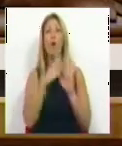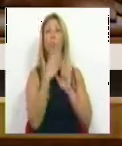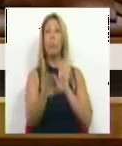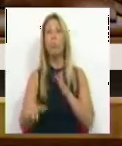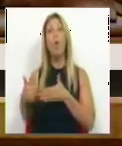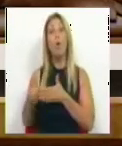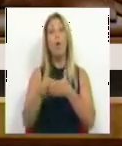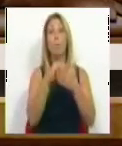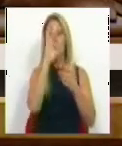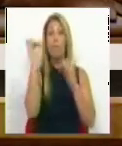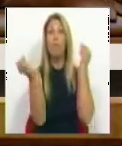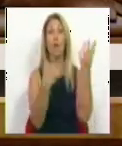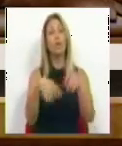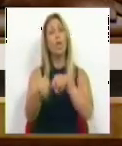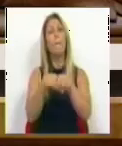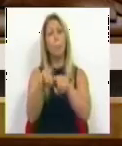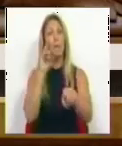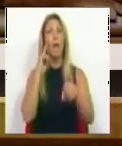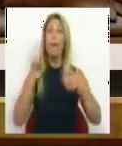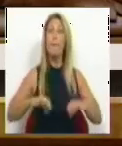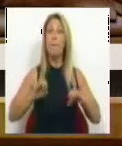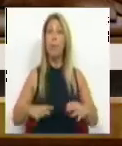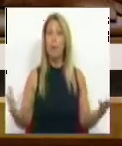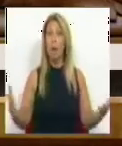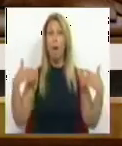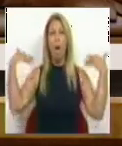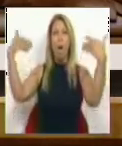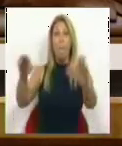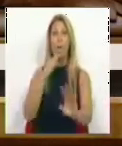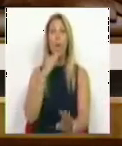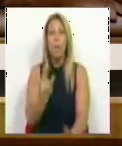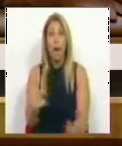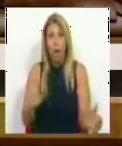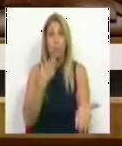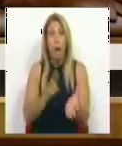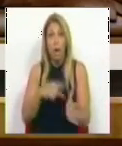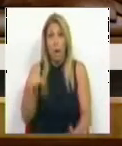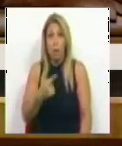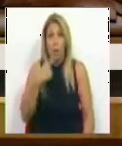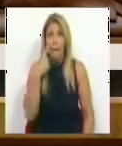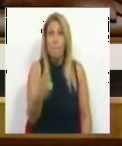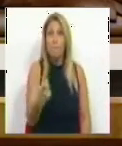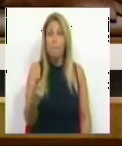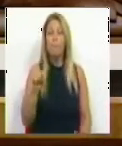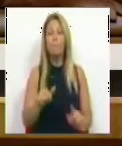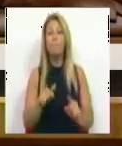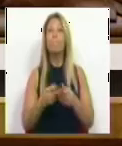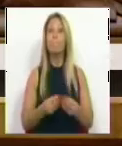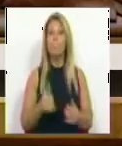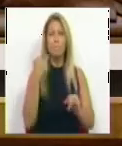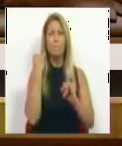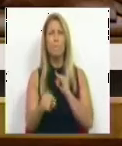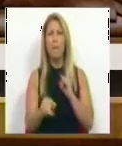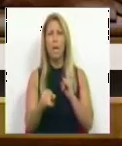de prevenção. O abandono da terra é, por isso, uma realidade que nós constatamos. E sobre esta matéria é um perigo para